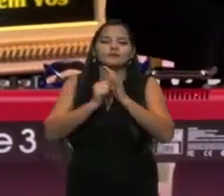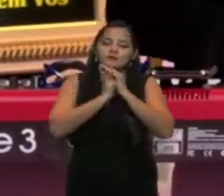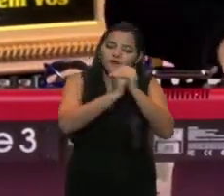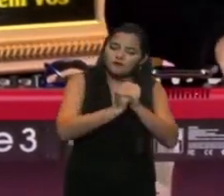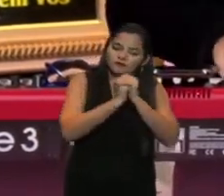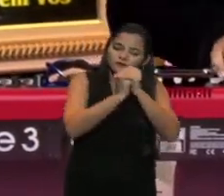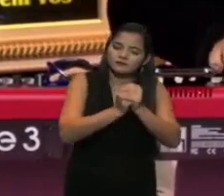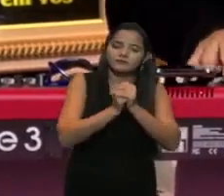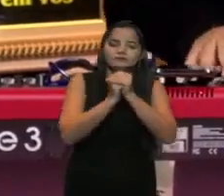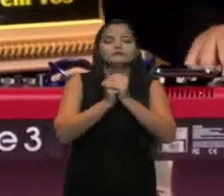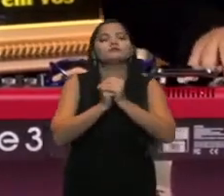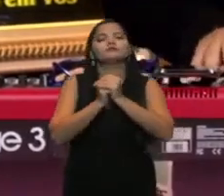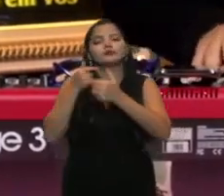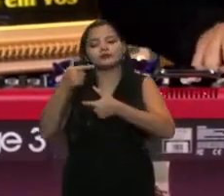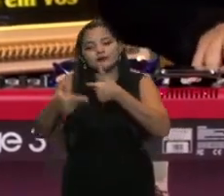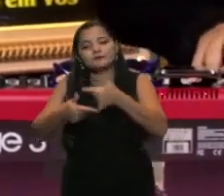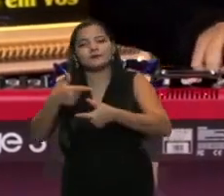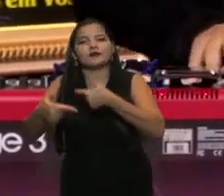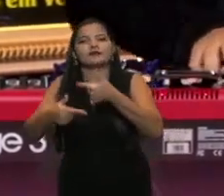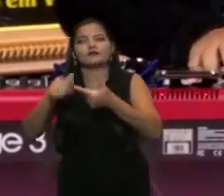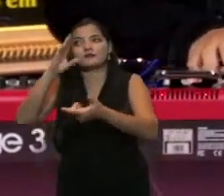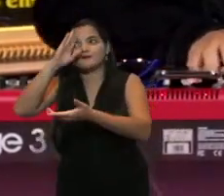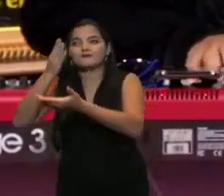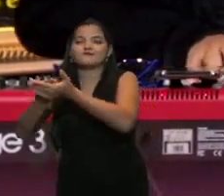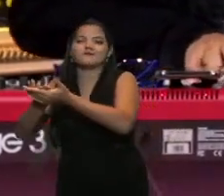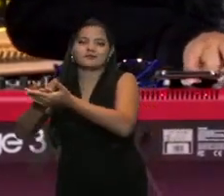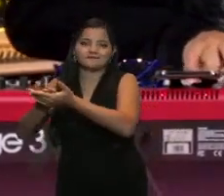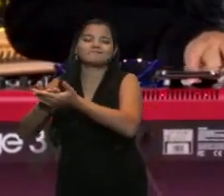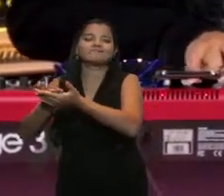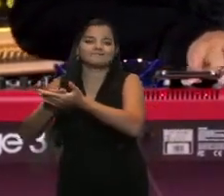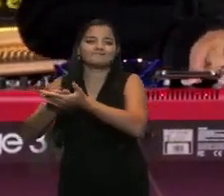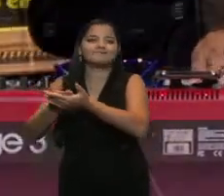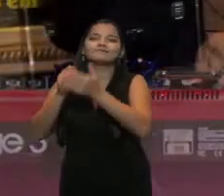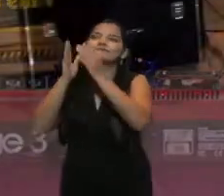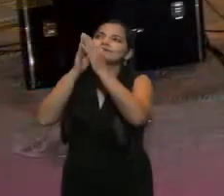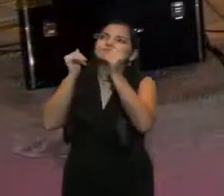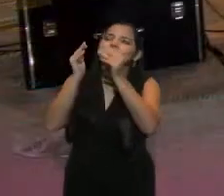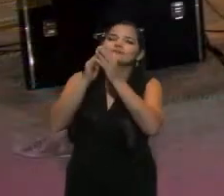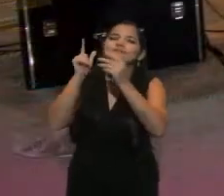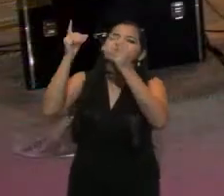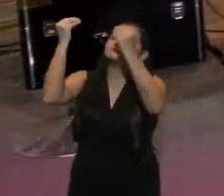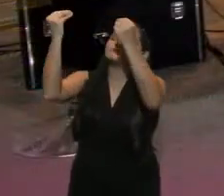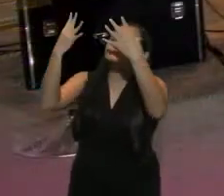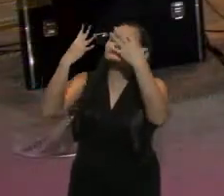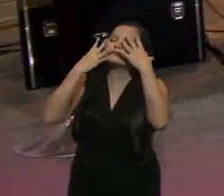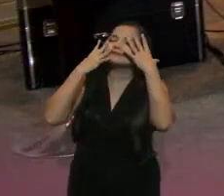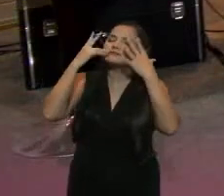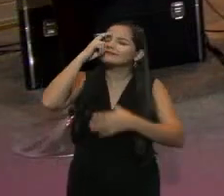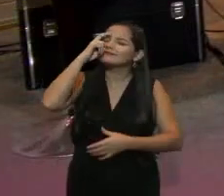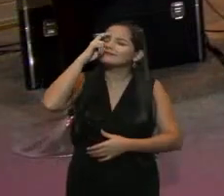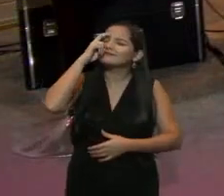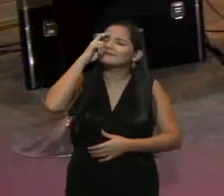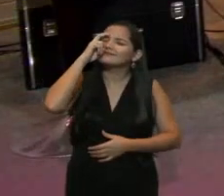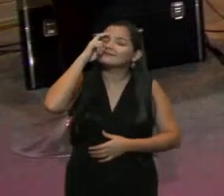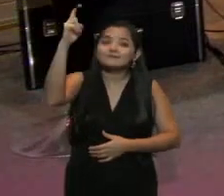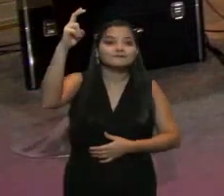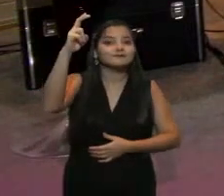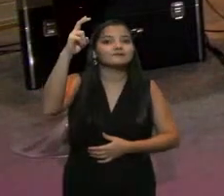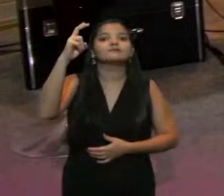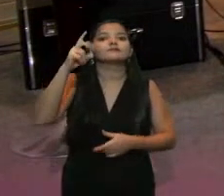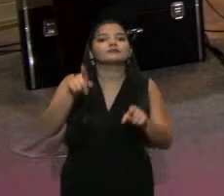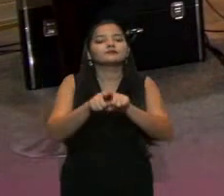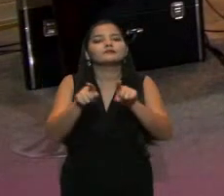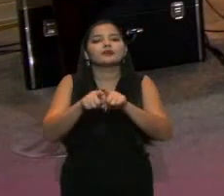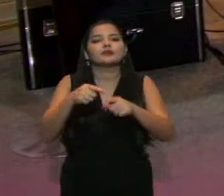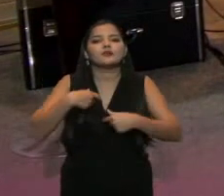confia. Nós pedimos a Deus: Deus, nos dá sabedoria, nos dá inteligência, nos dá criatividade para o